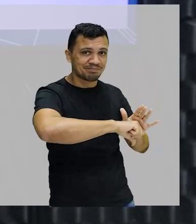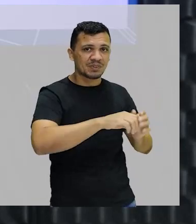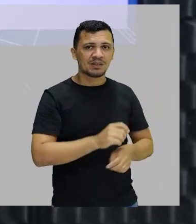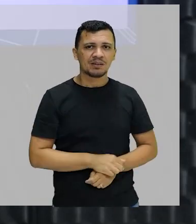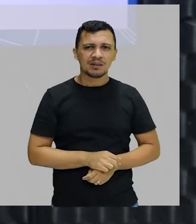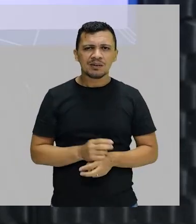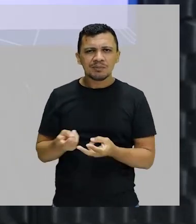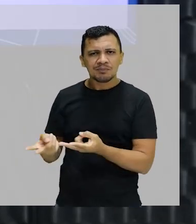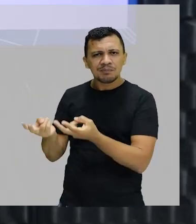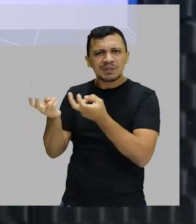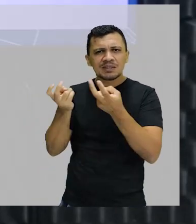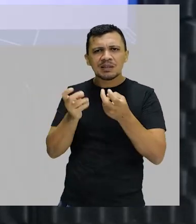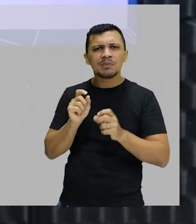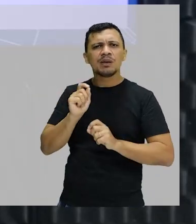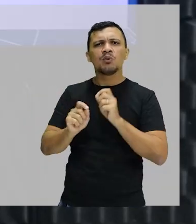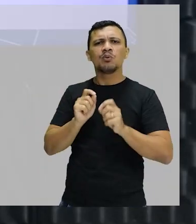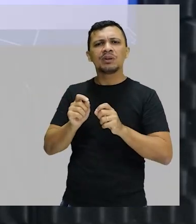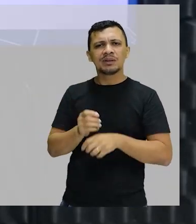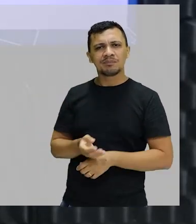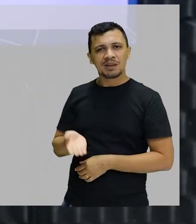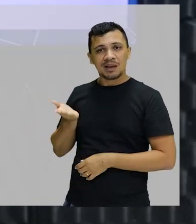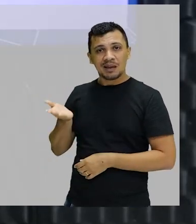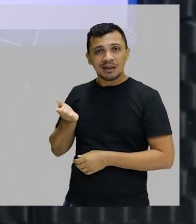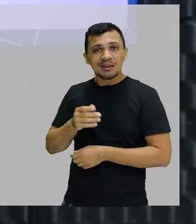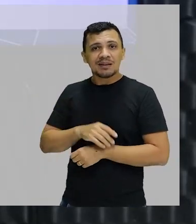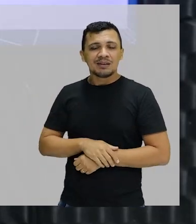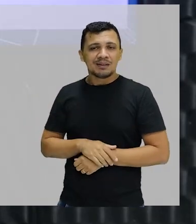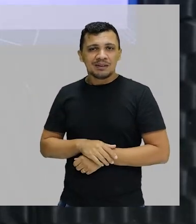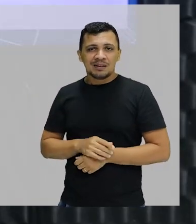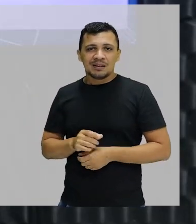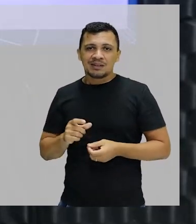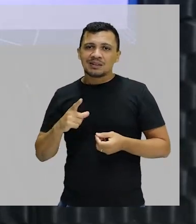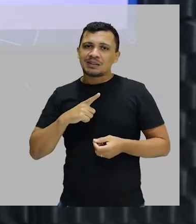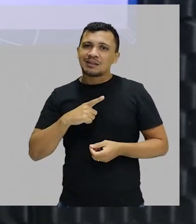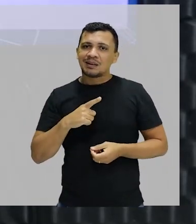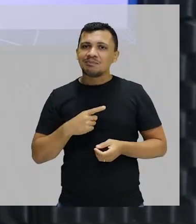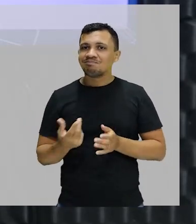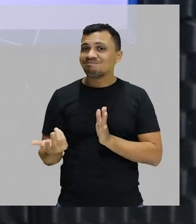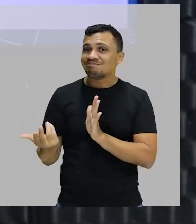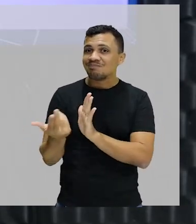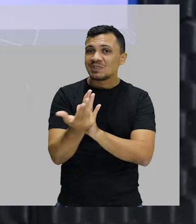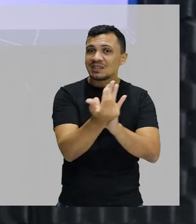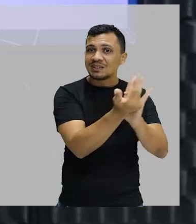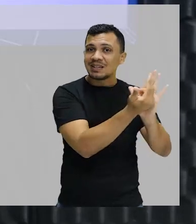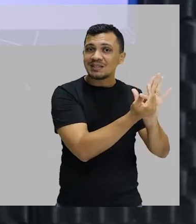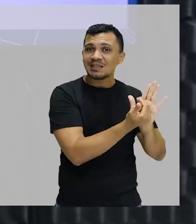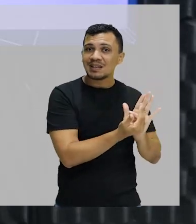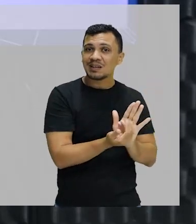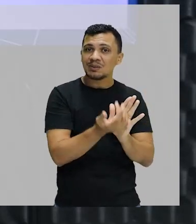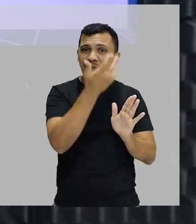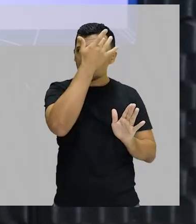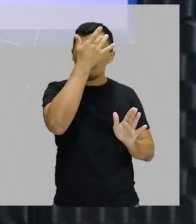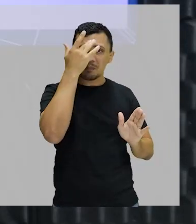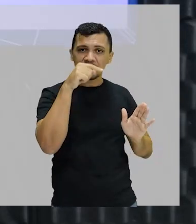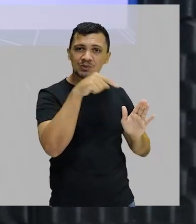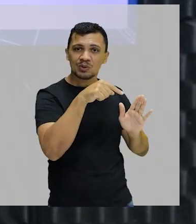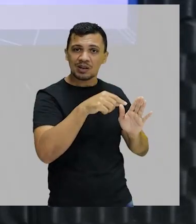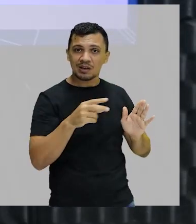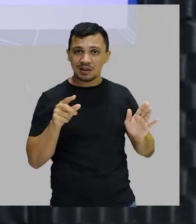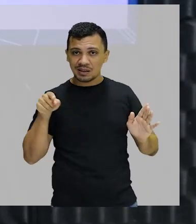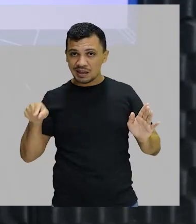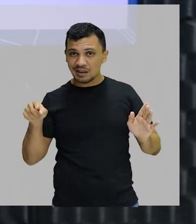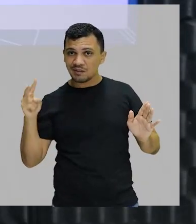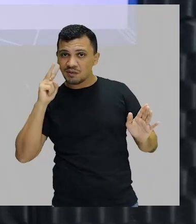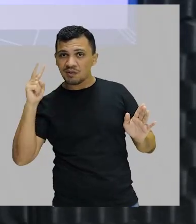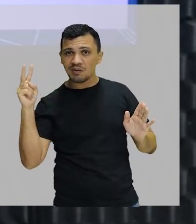está desenhando, né, ali um retrato falado, basicamente, de uma pessoa que, na visão dele, estaria